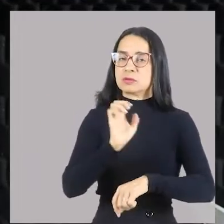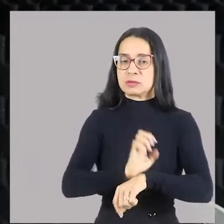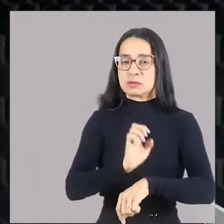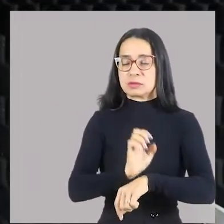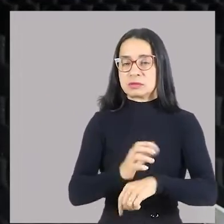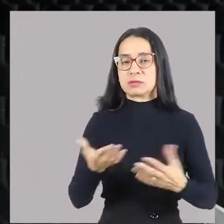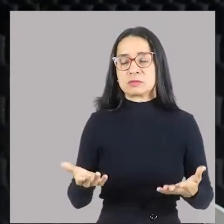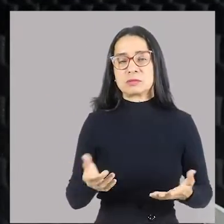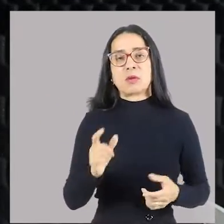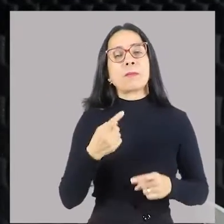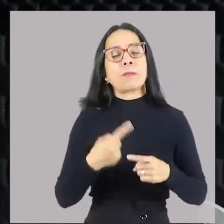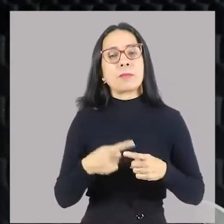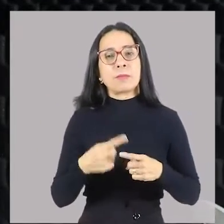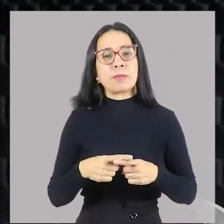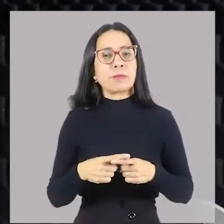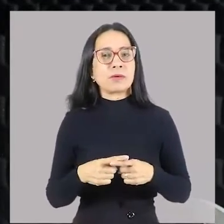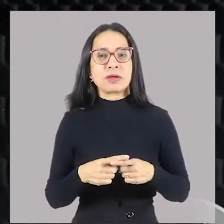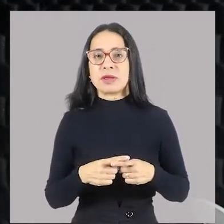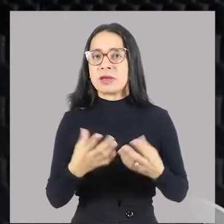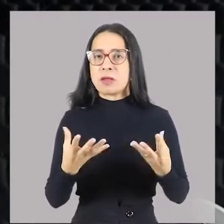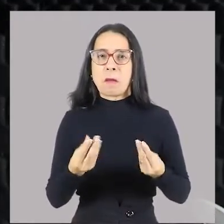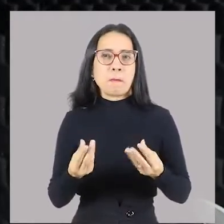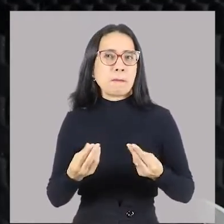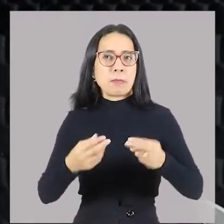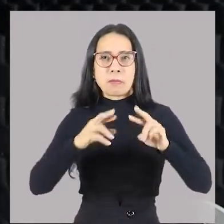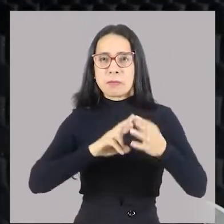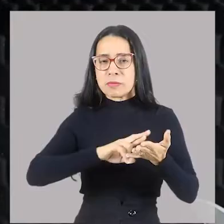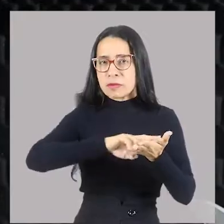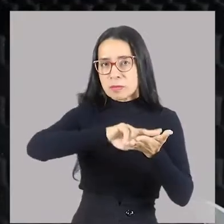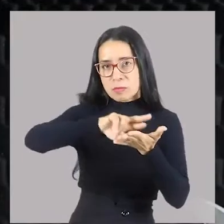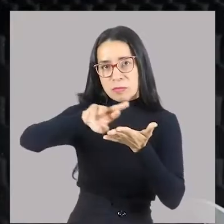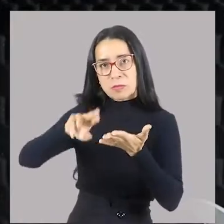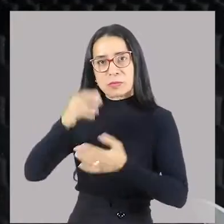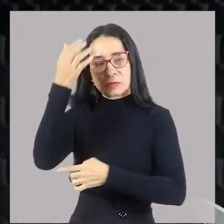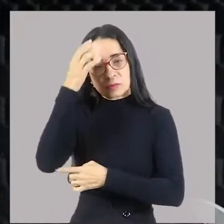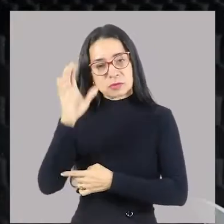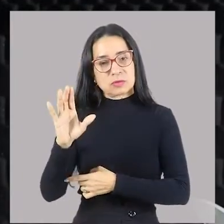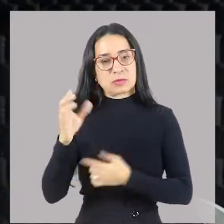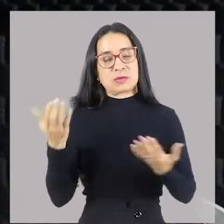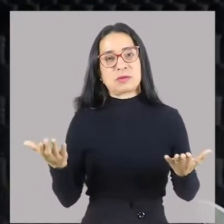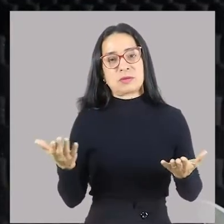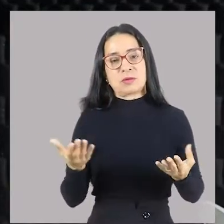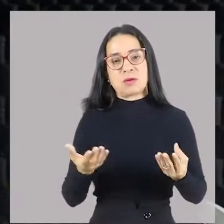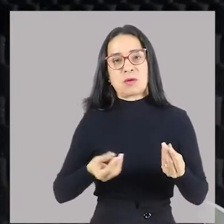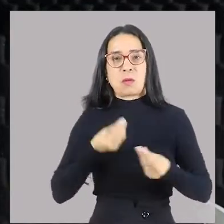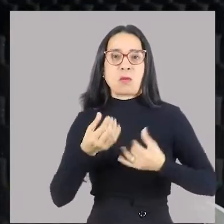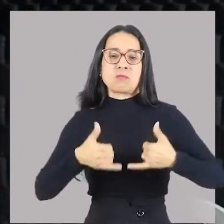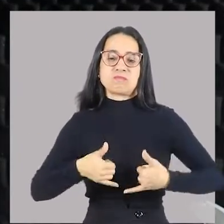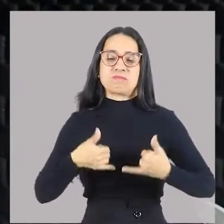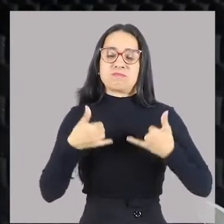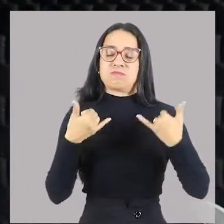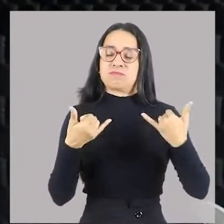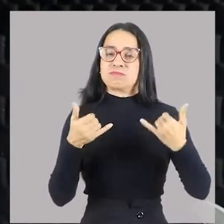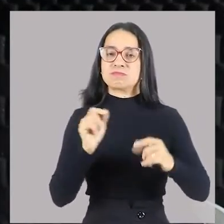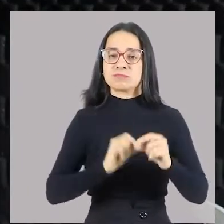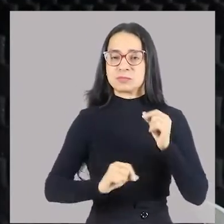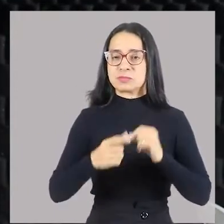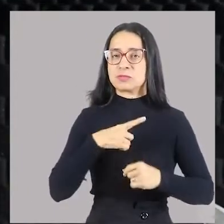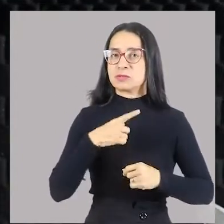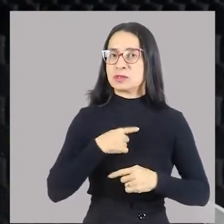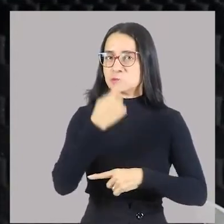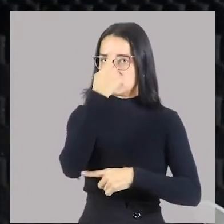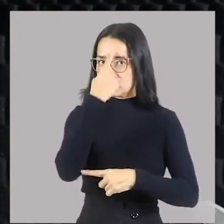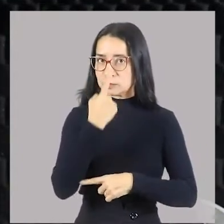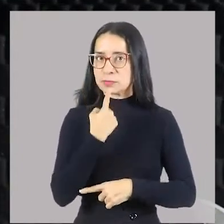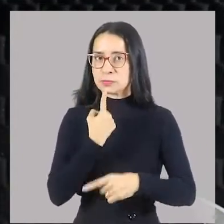aí o porquê de tanta diversidade cultural. E, modesta parte, né, com muito orgulho. E aqui nós temos uma